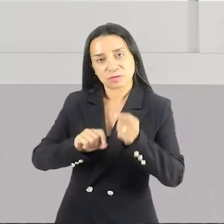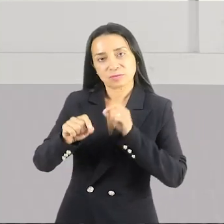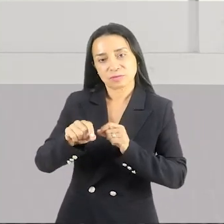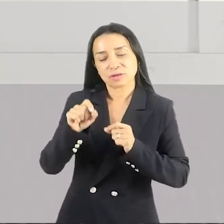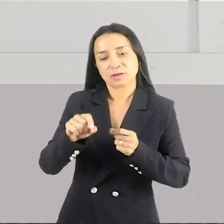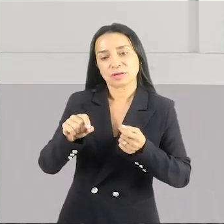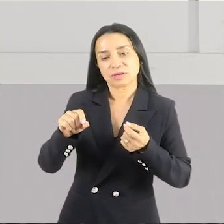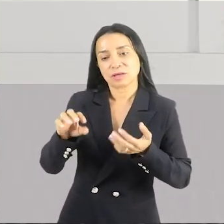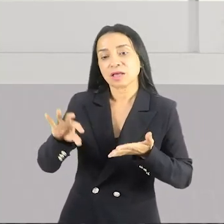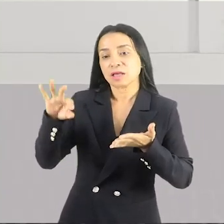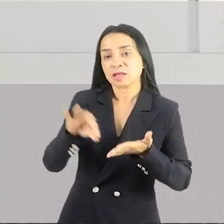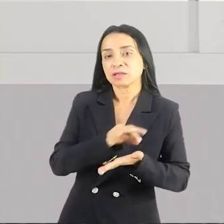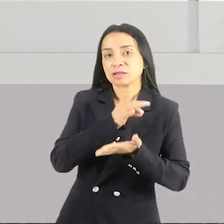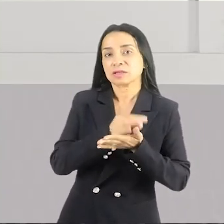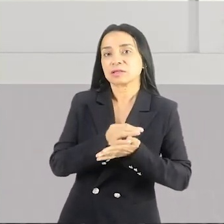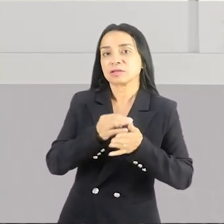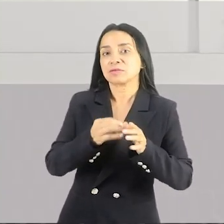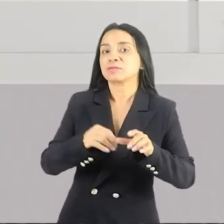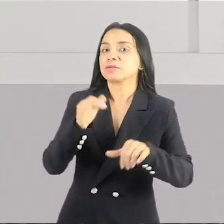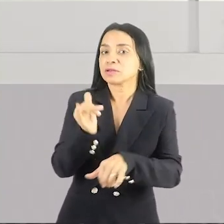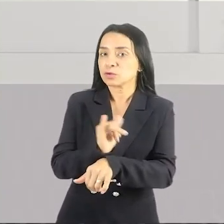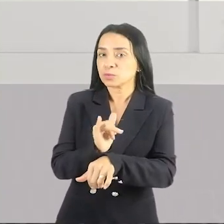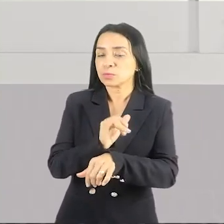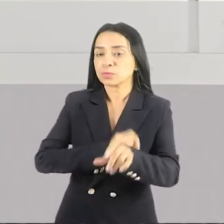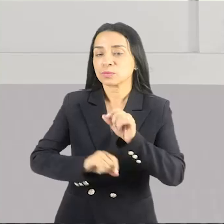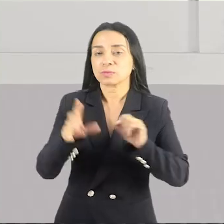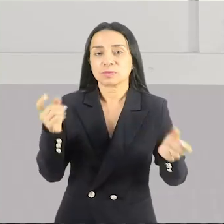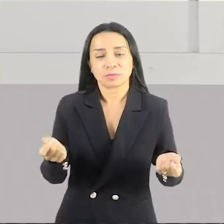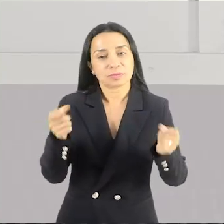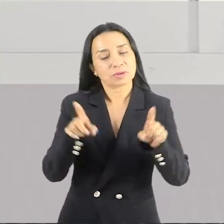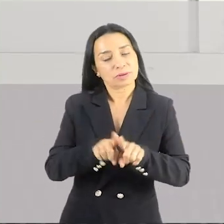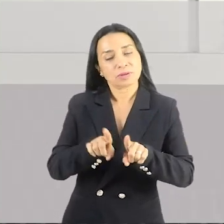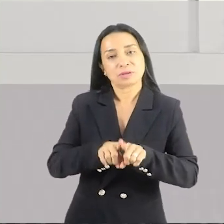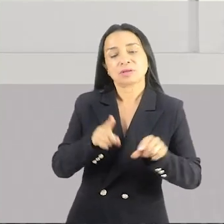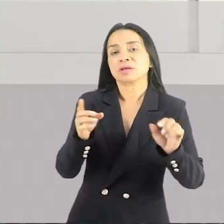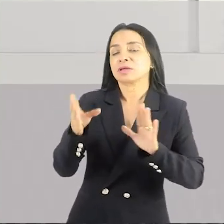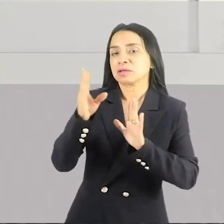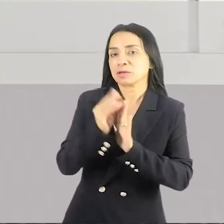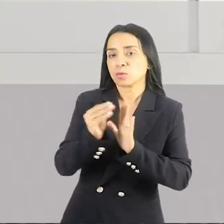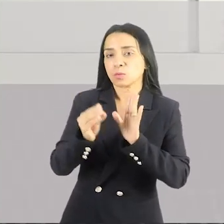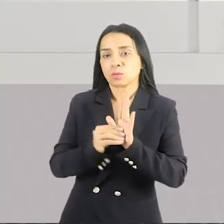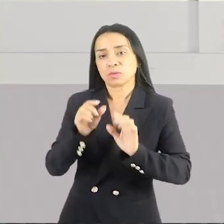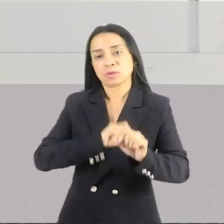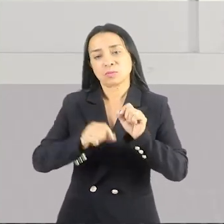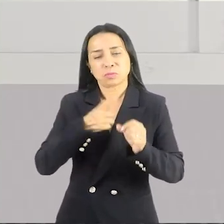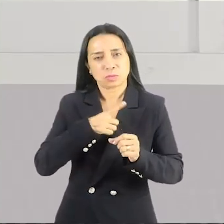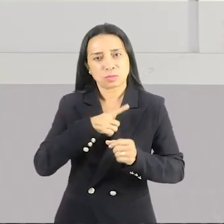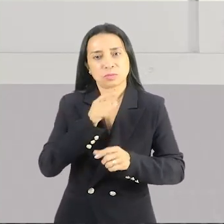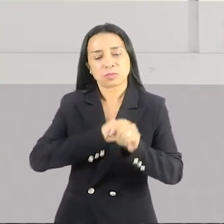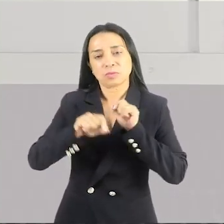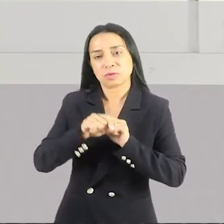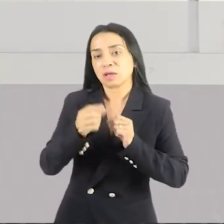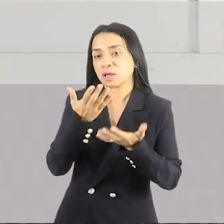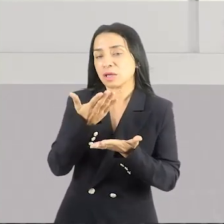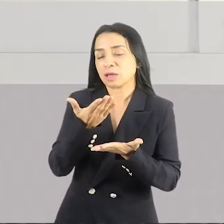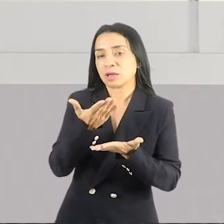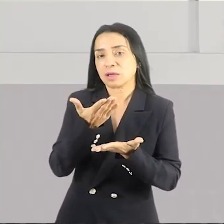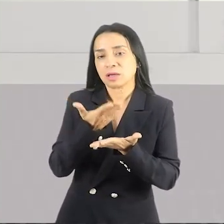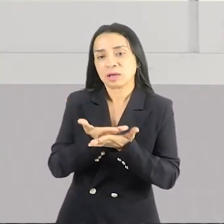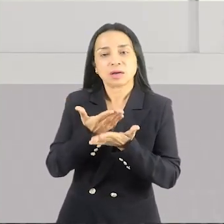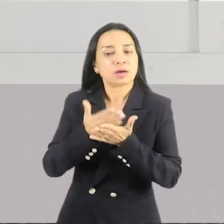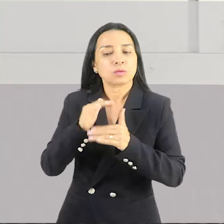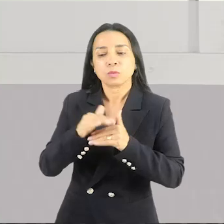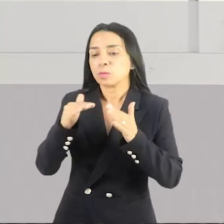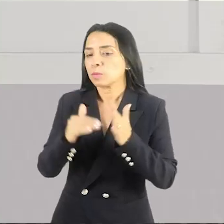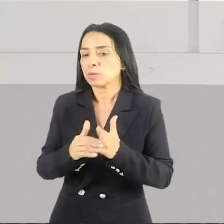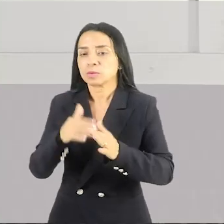vocês se inscreverem no nosso canal, né? Lá você vai ver muito conteúdo de revisão, aula de todas as matérias, né? Para que você